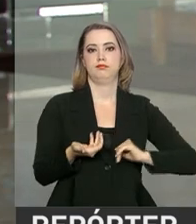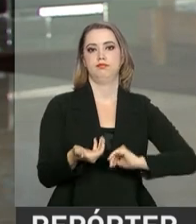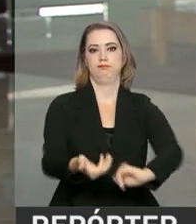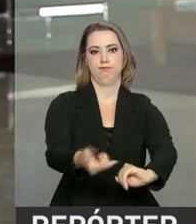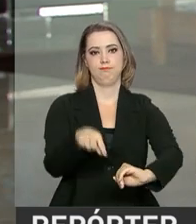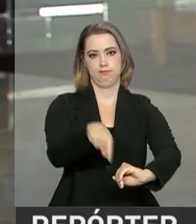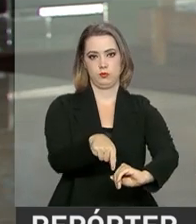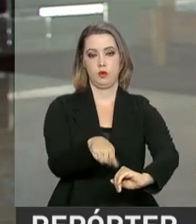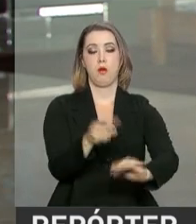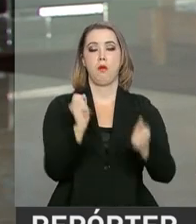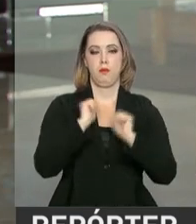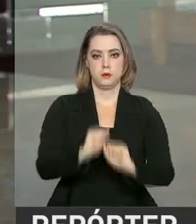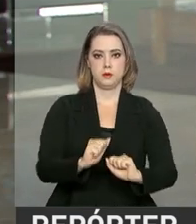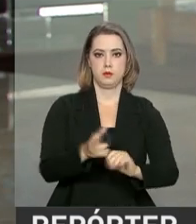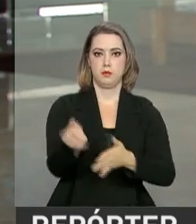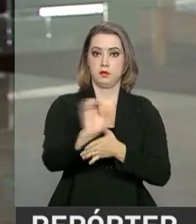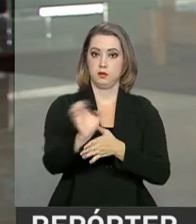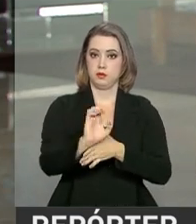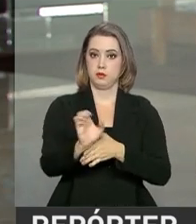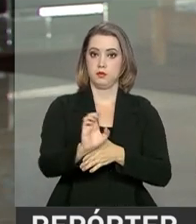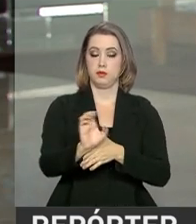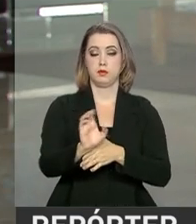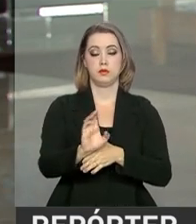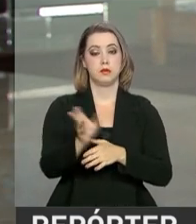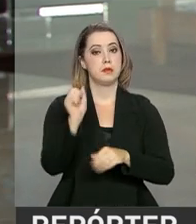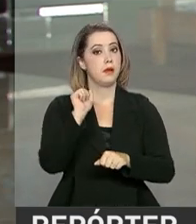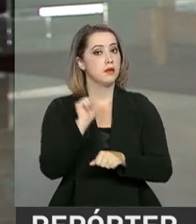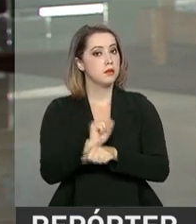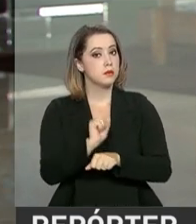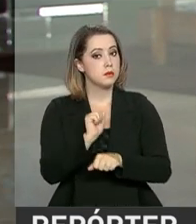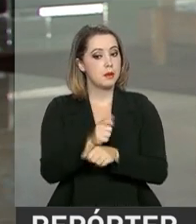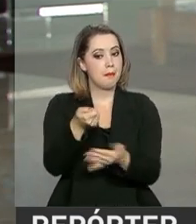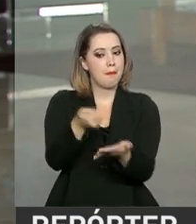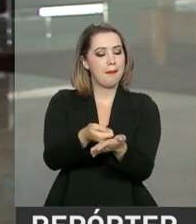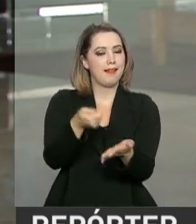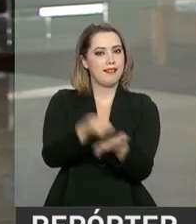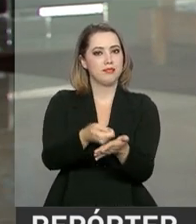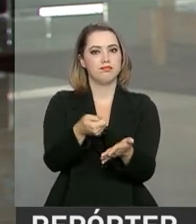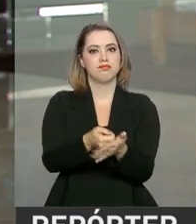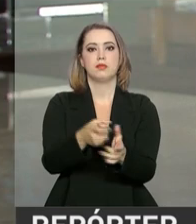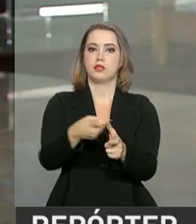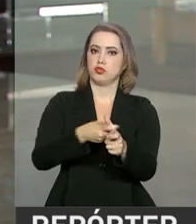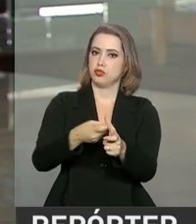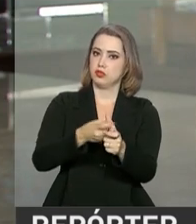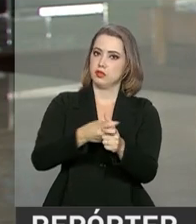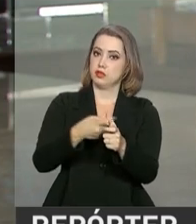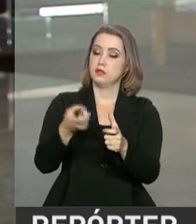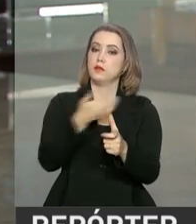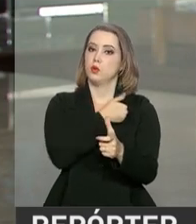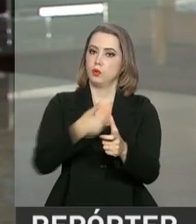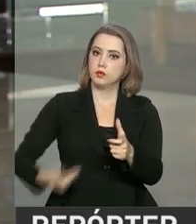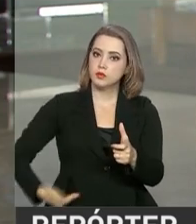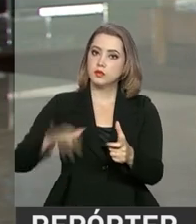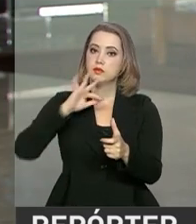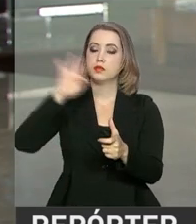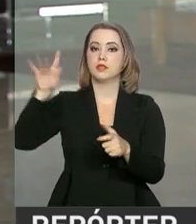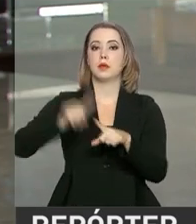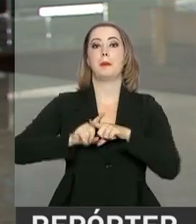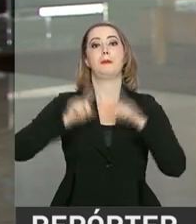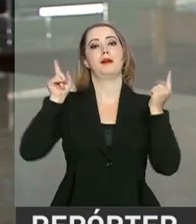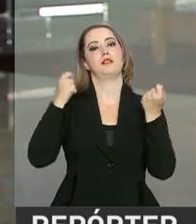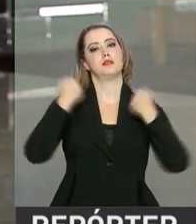pelo governo permite que os estados suspendam temporariamente o pagamento de dívidas com a União, desde que se comprometam a cumprir